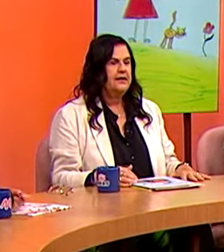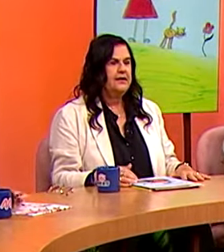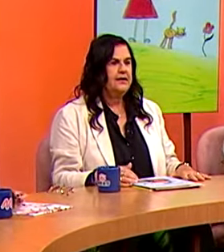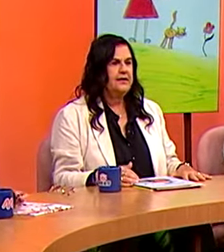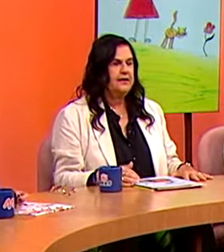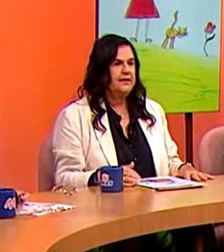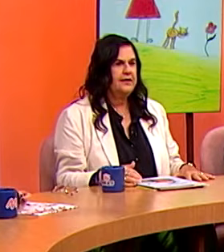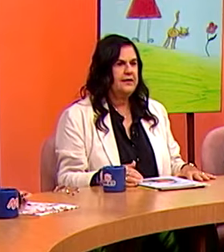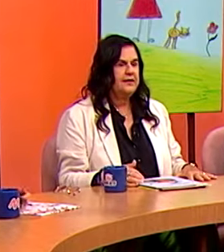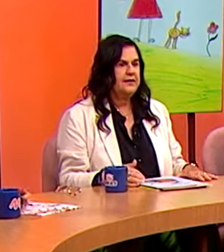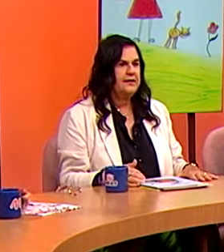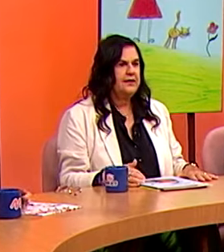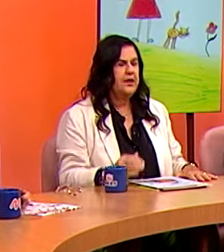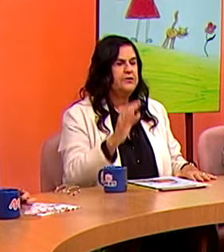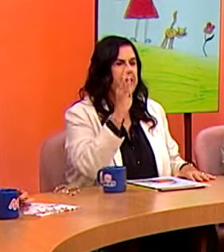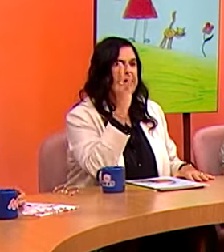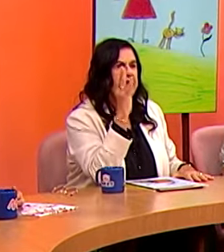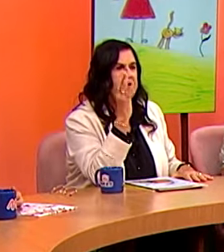Isso é demais, Biazinha.